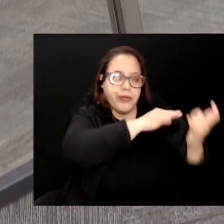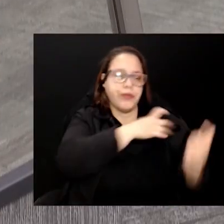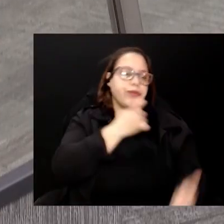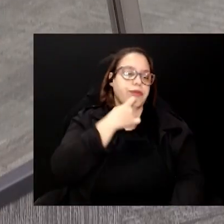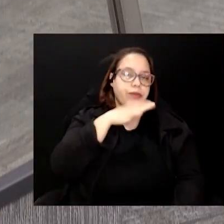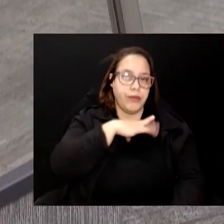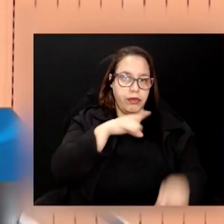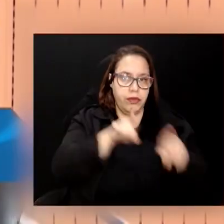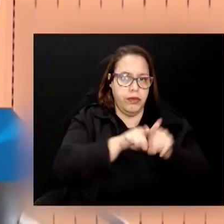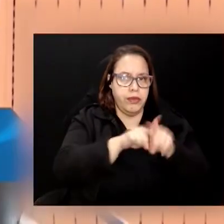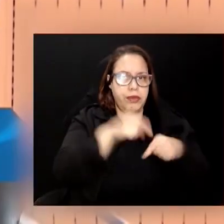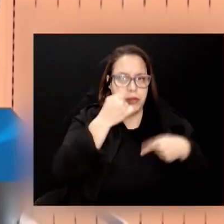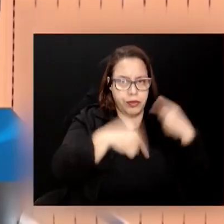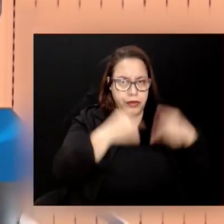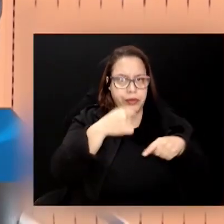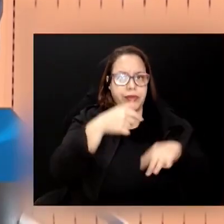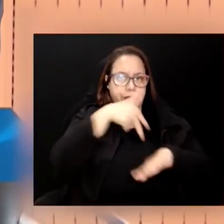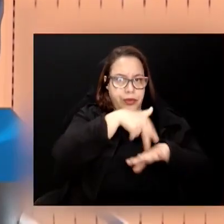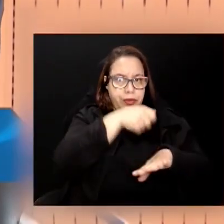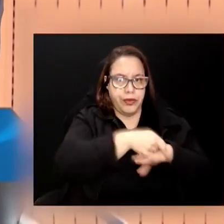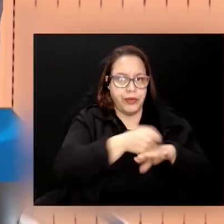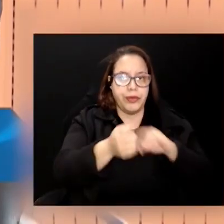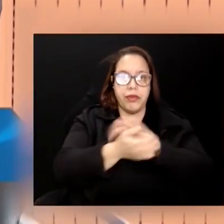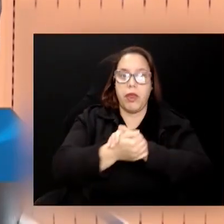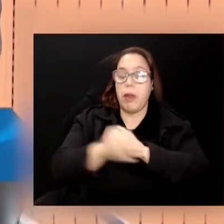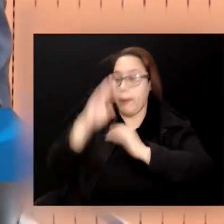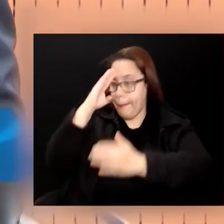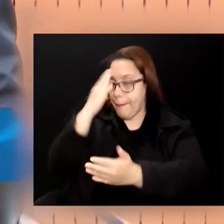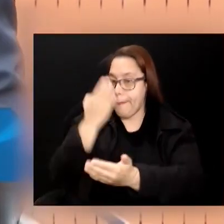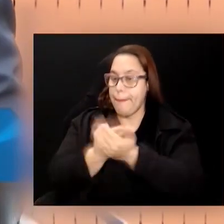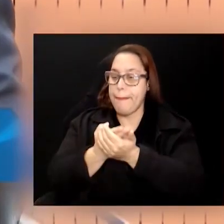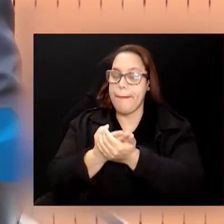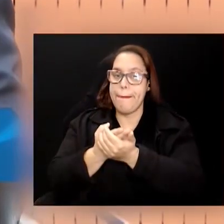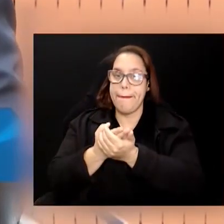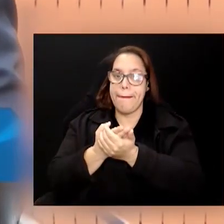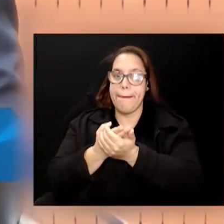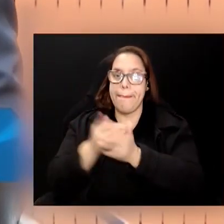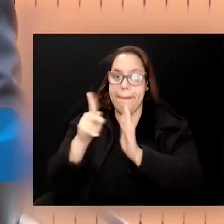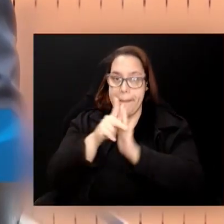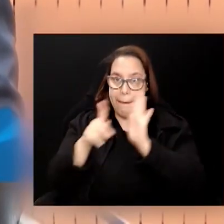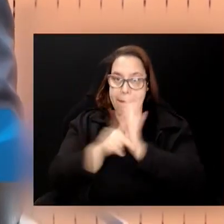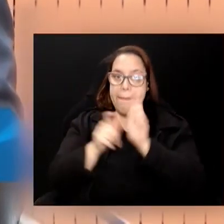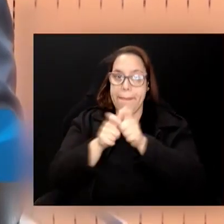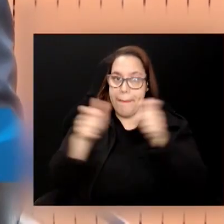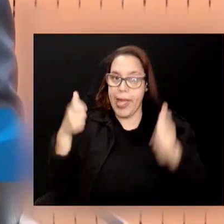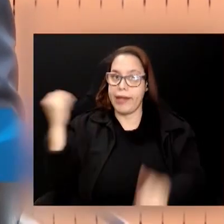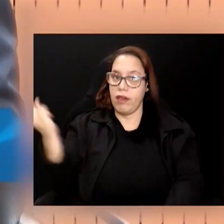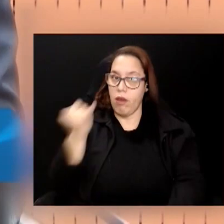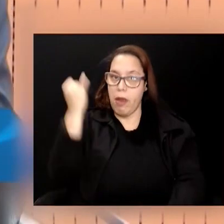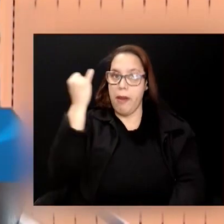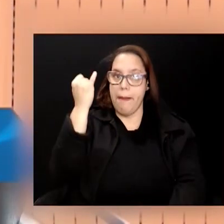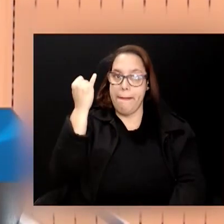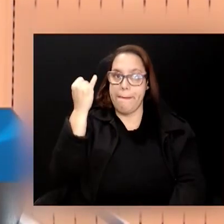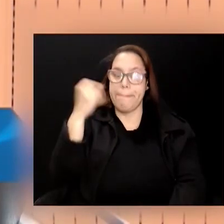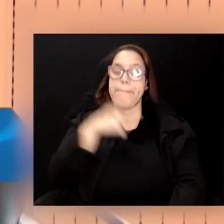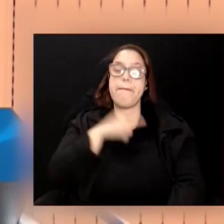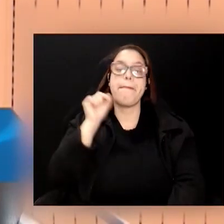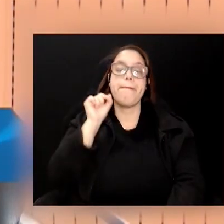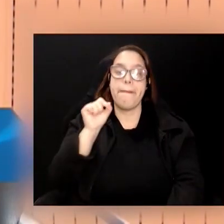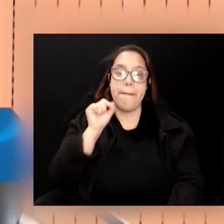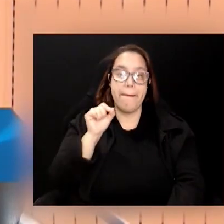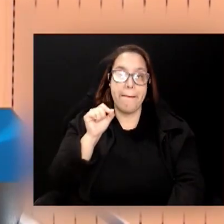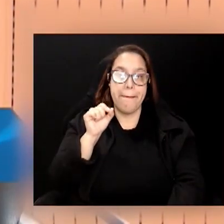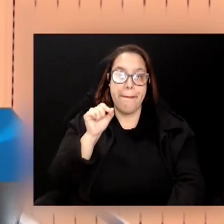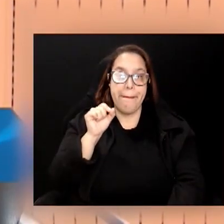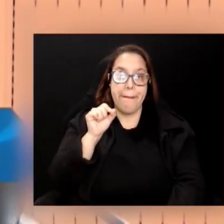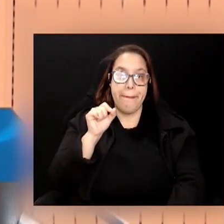discutida em plenário. Eu acredito que seja um projeto de grande importância, tendo em vista que o parágrafo